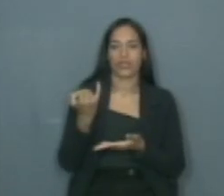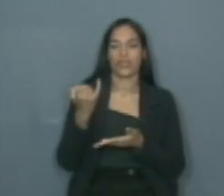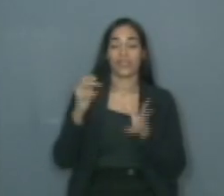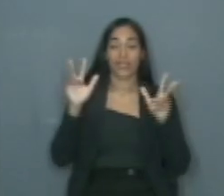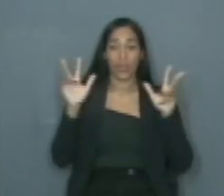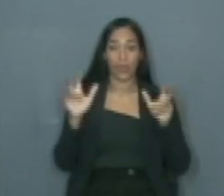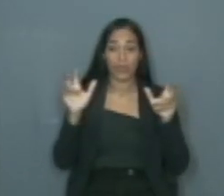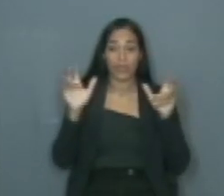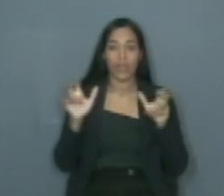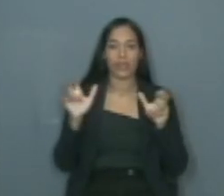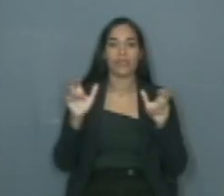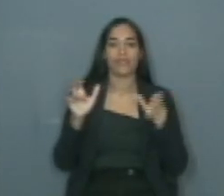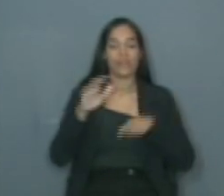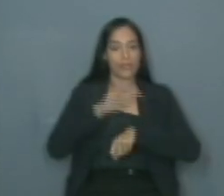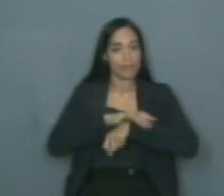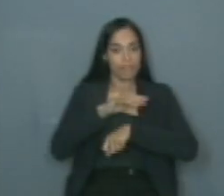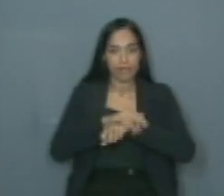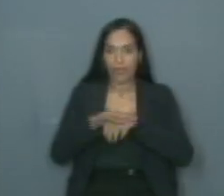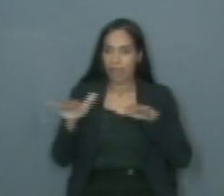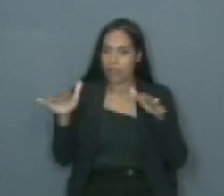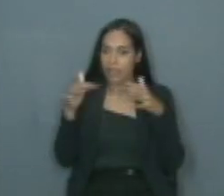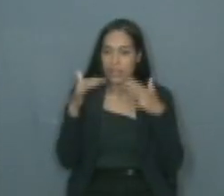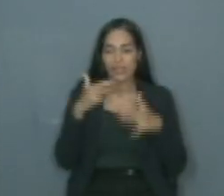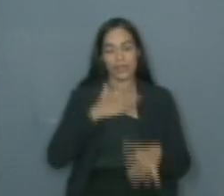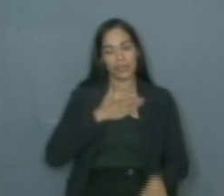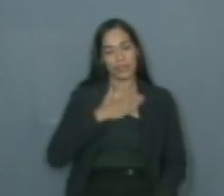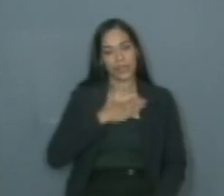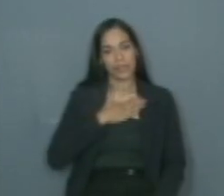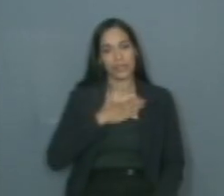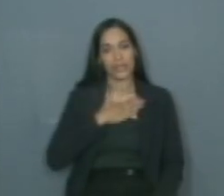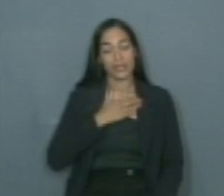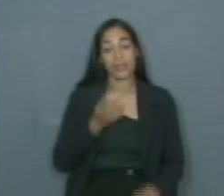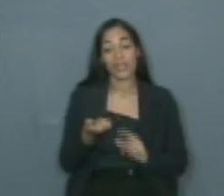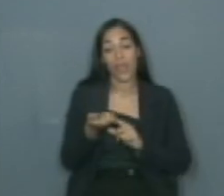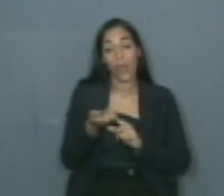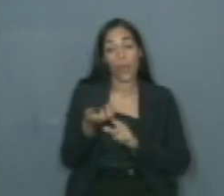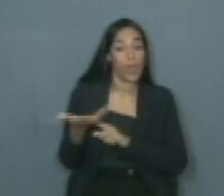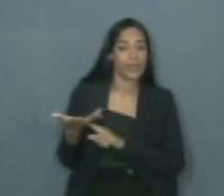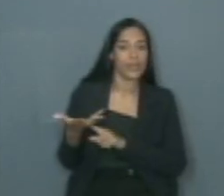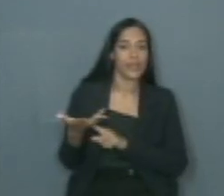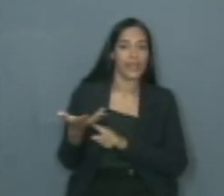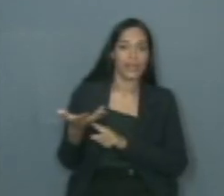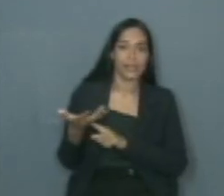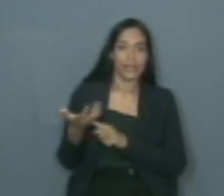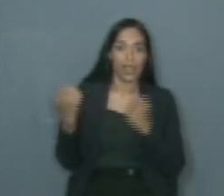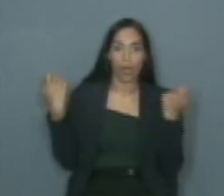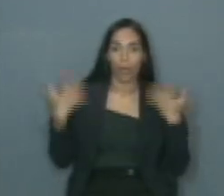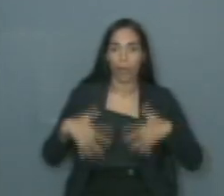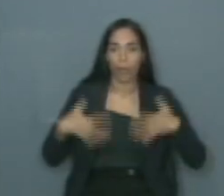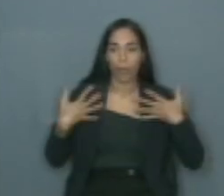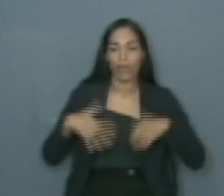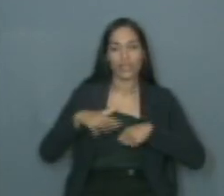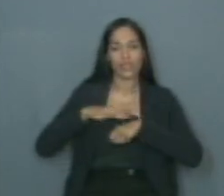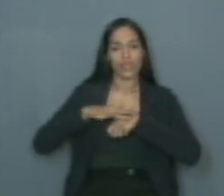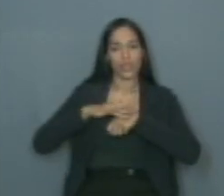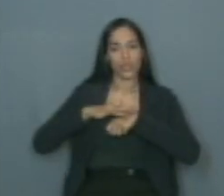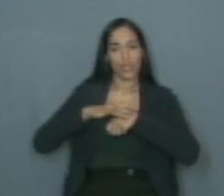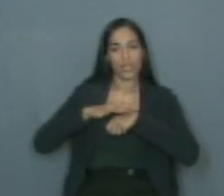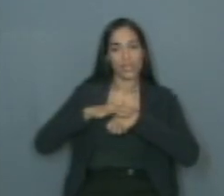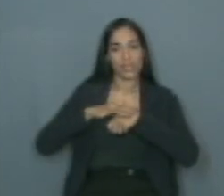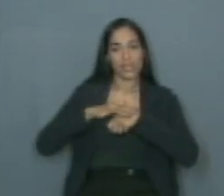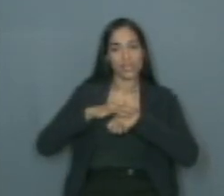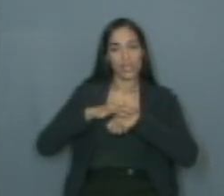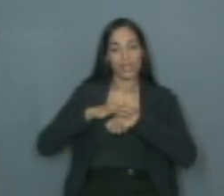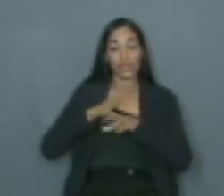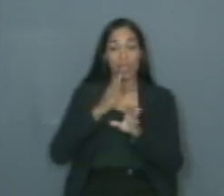que, inclusive, repito, me chamou bastante a atenção pelos números que são alarmantes em relação a essa doença e que muitas vezes o diagnóstico pode